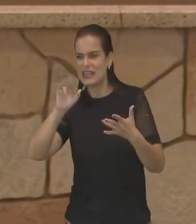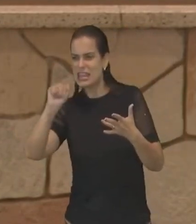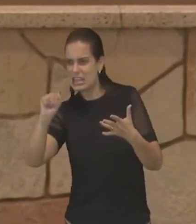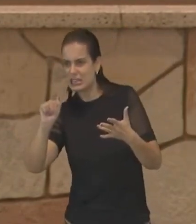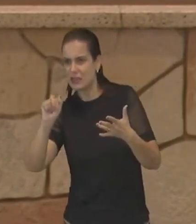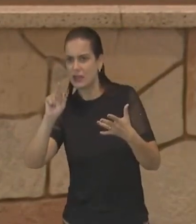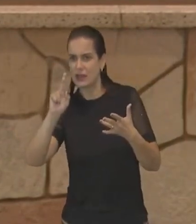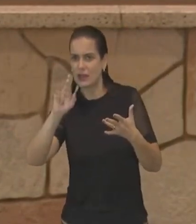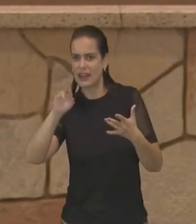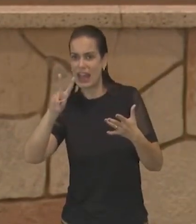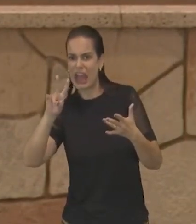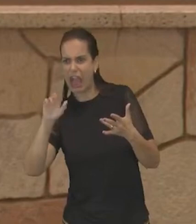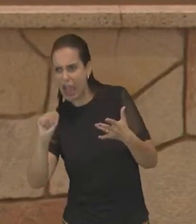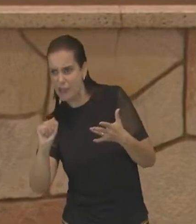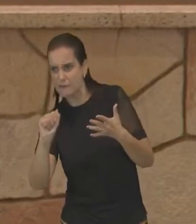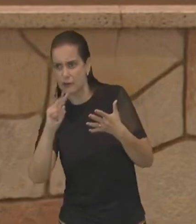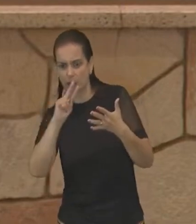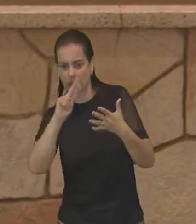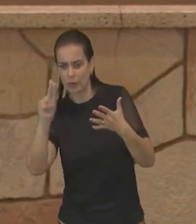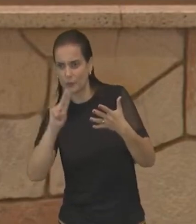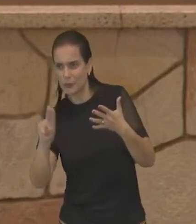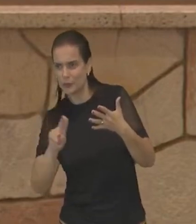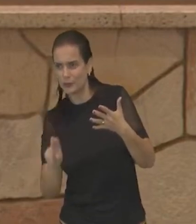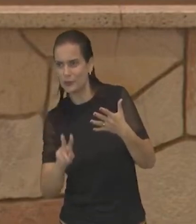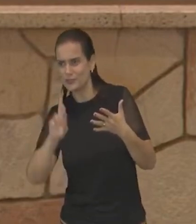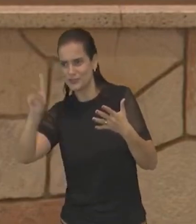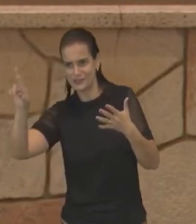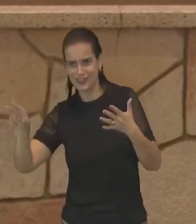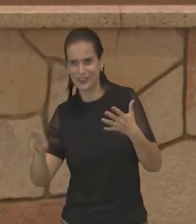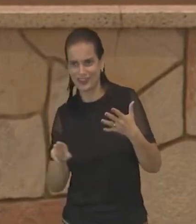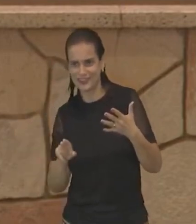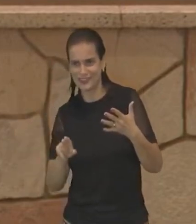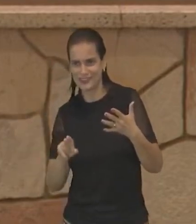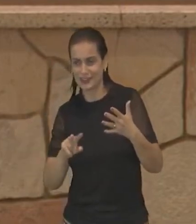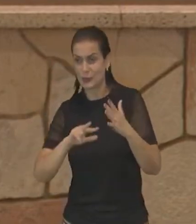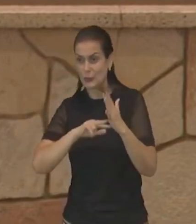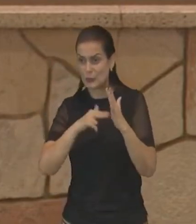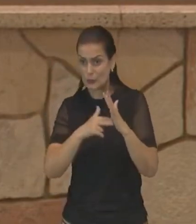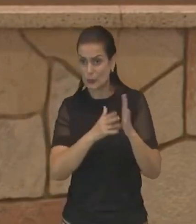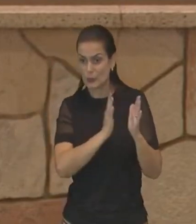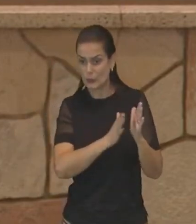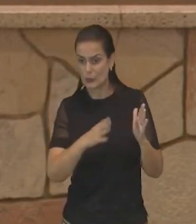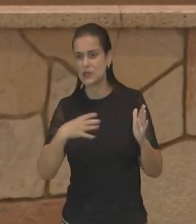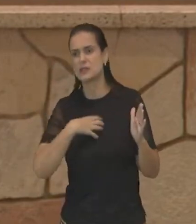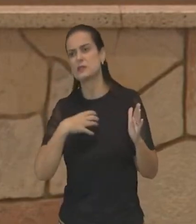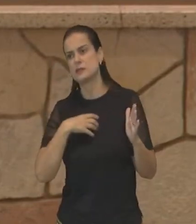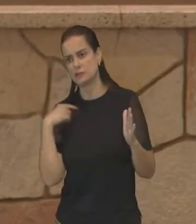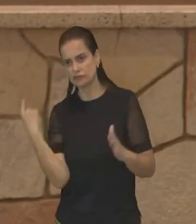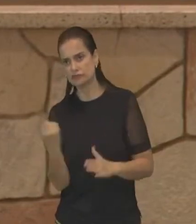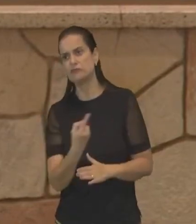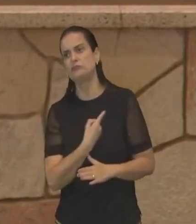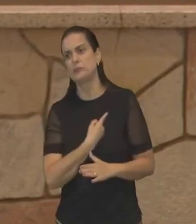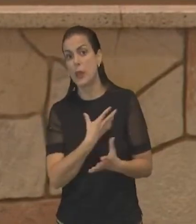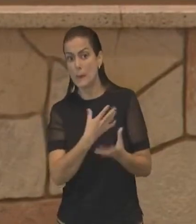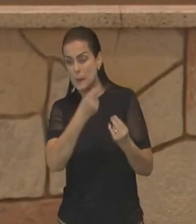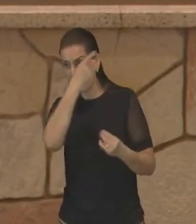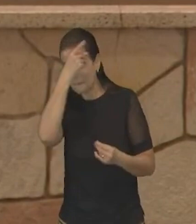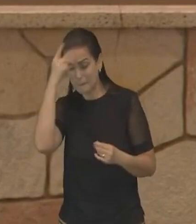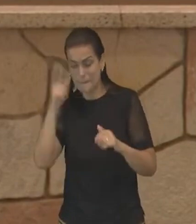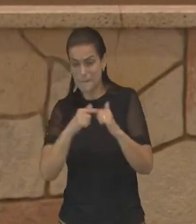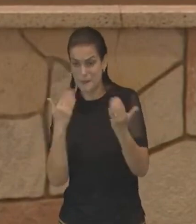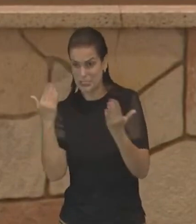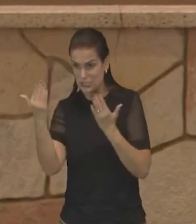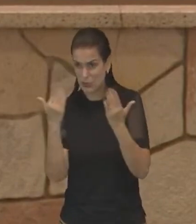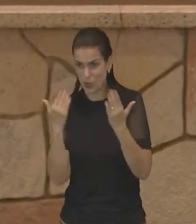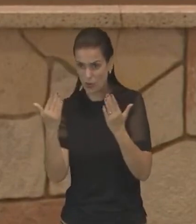uma das emoções mais intensas e frequentes sentidas cotidianamente. Para muitos psicólogos e